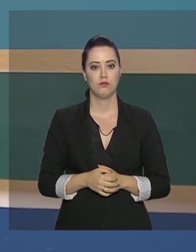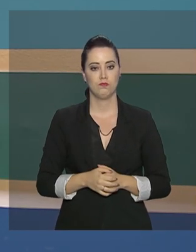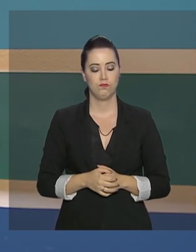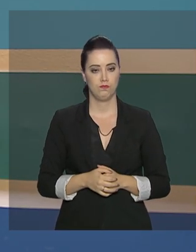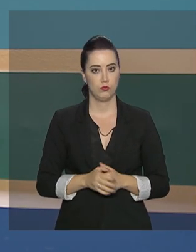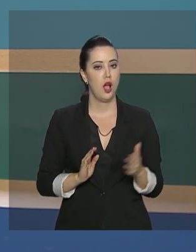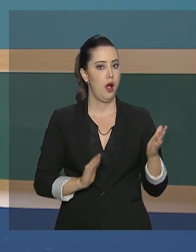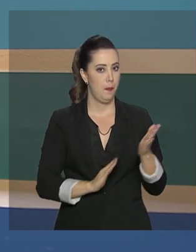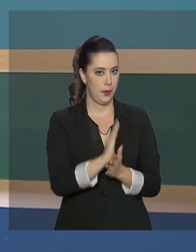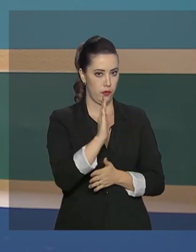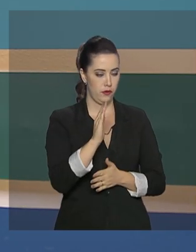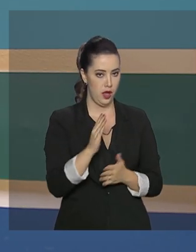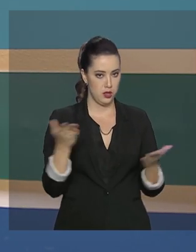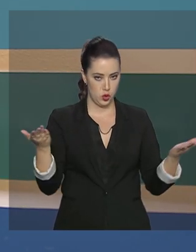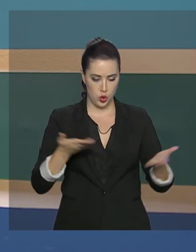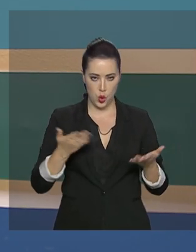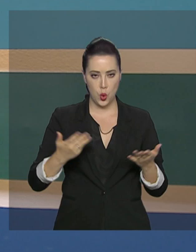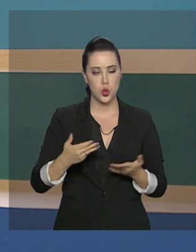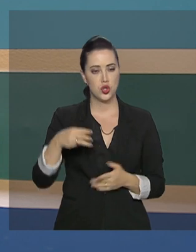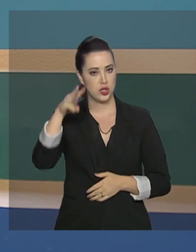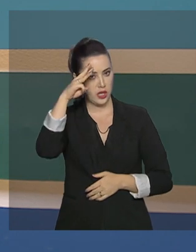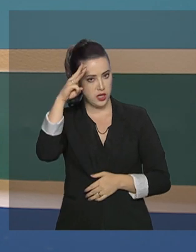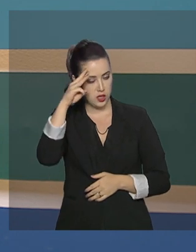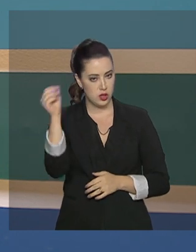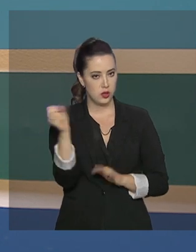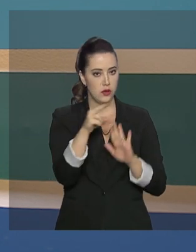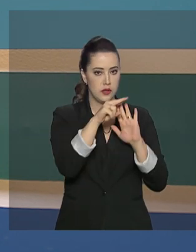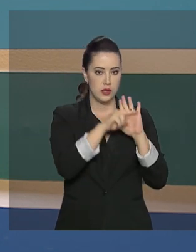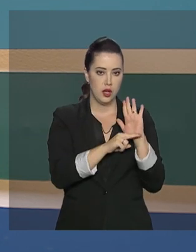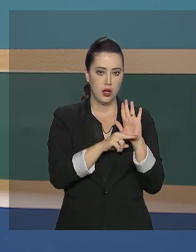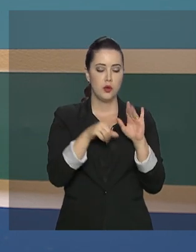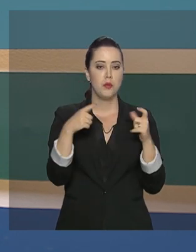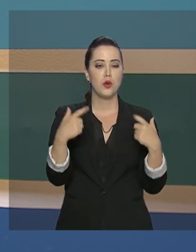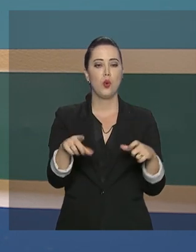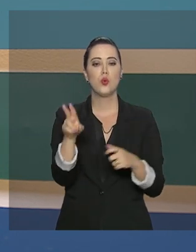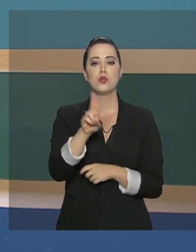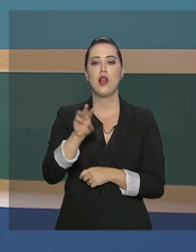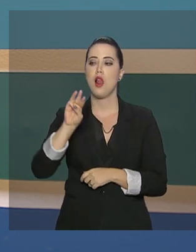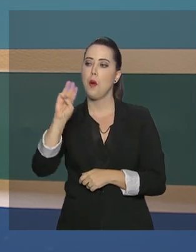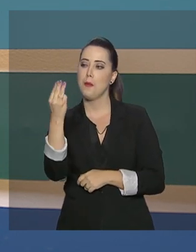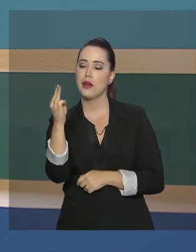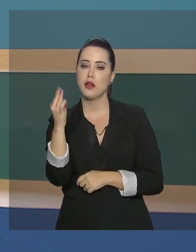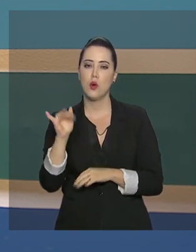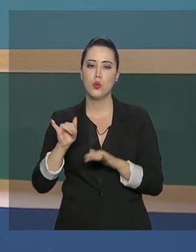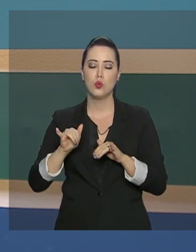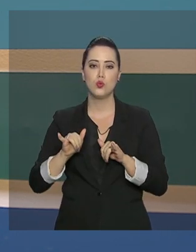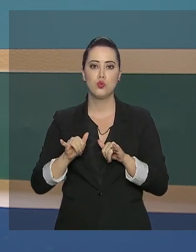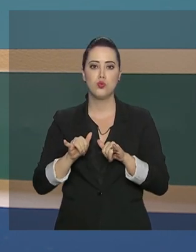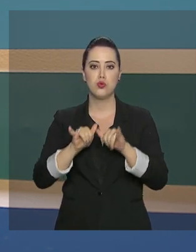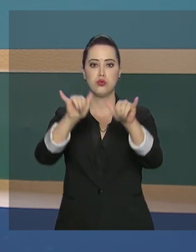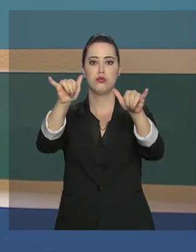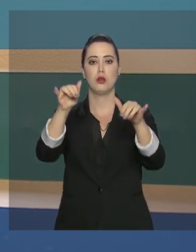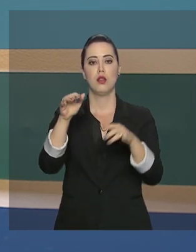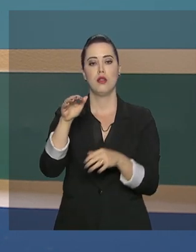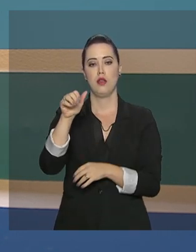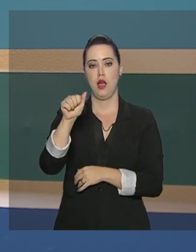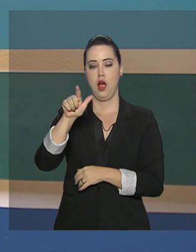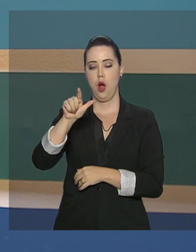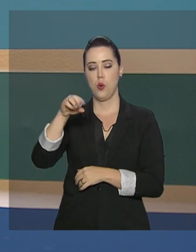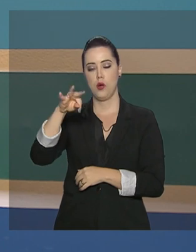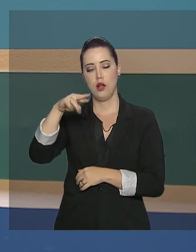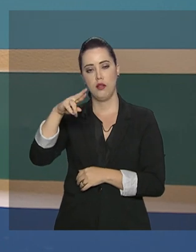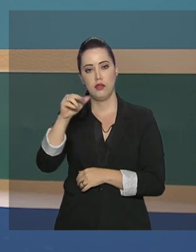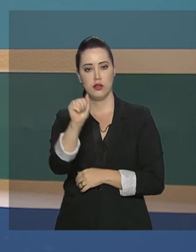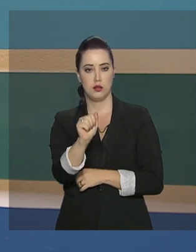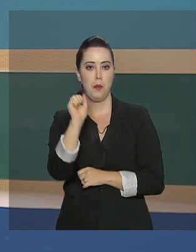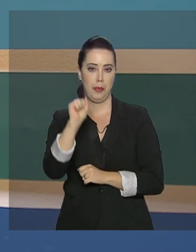terça feira pelo senado as novas regras para uso da base de lançamentos de alcântara o acordo vai permitir o lançamento de